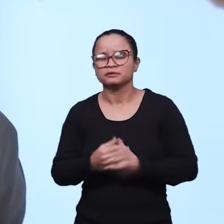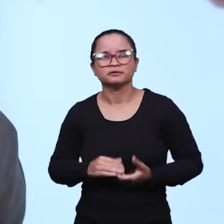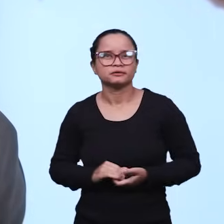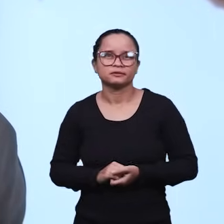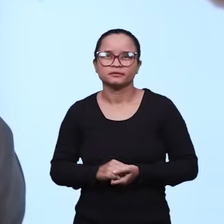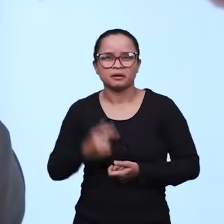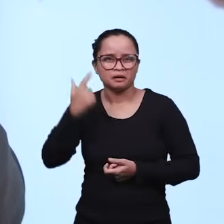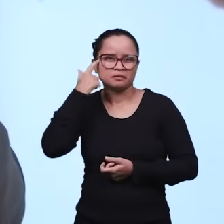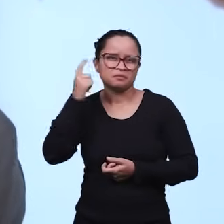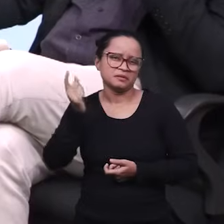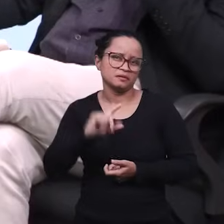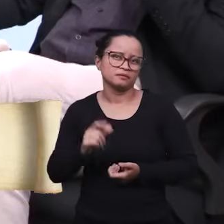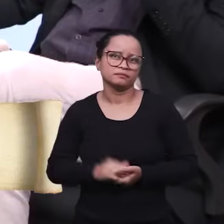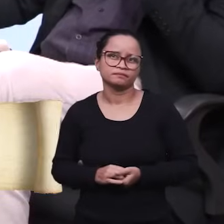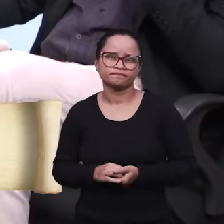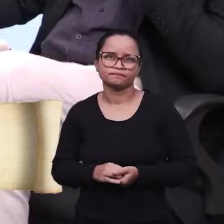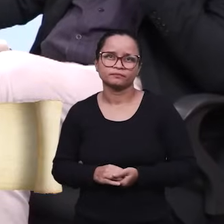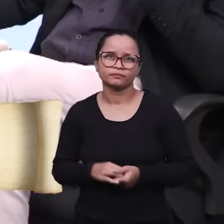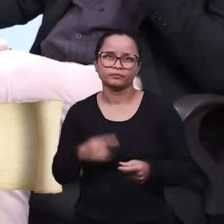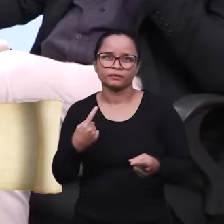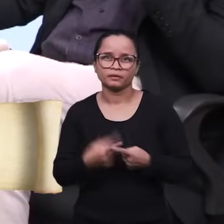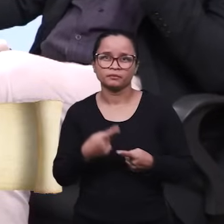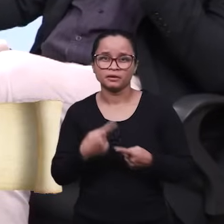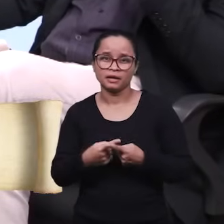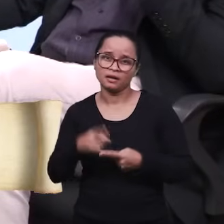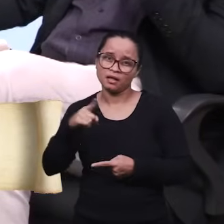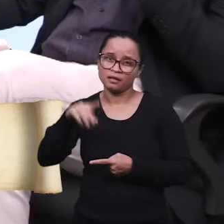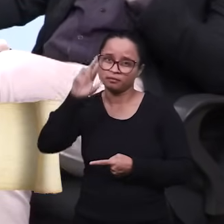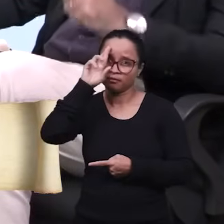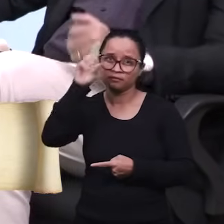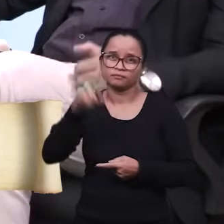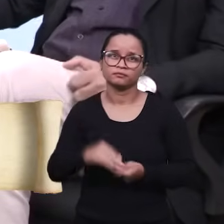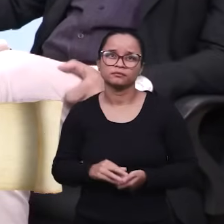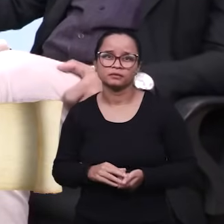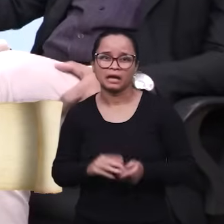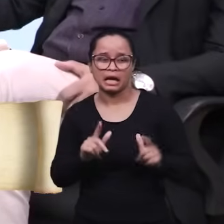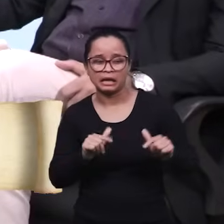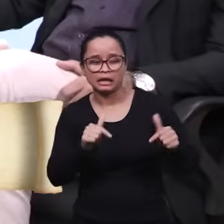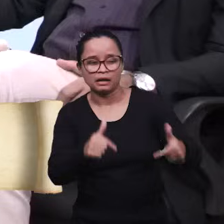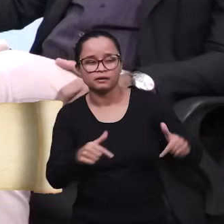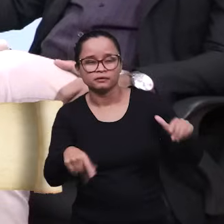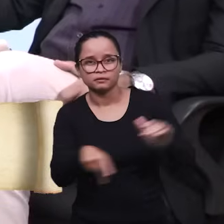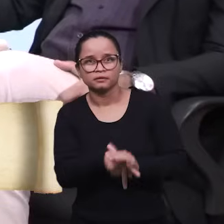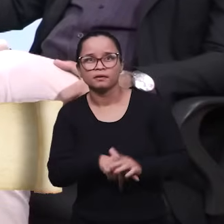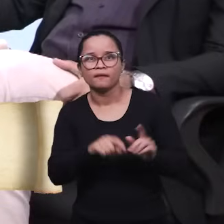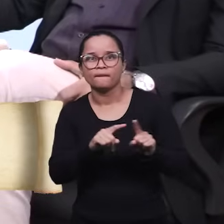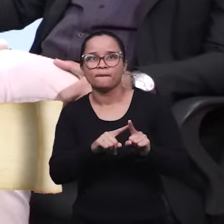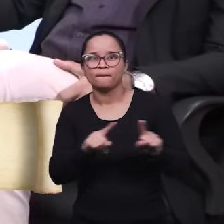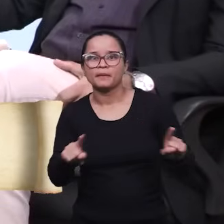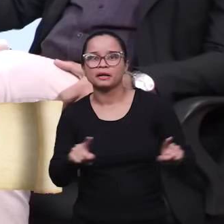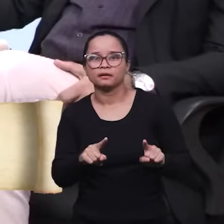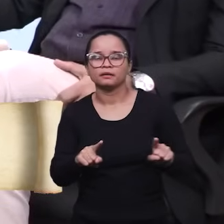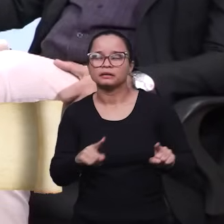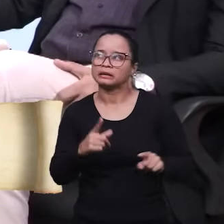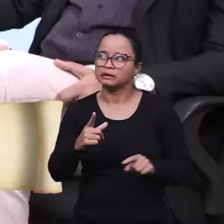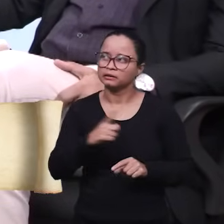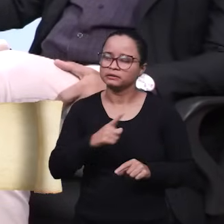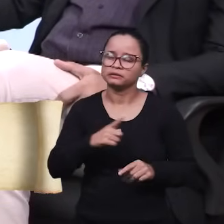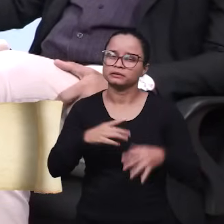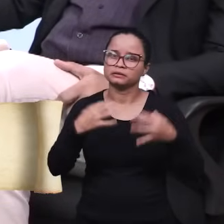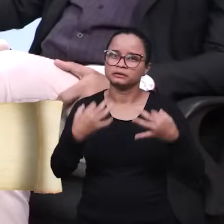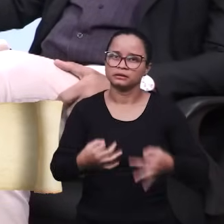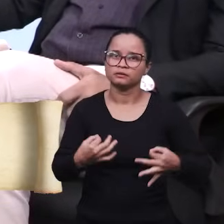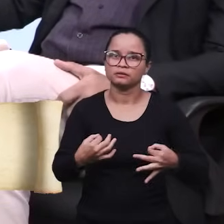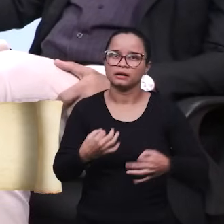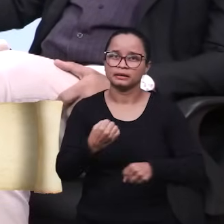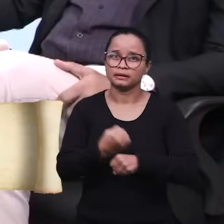não pensaram isso. O dom não era do Senhor, né? Não era do Senhor, não. aquilo que eles estavam fazendo, mas eles tinham total convicção da